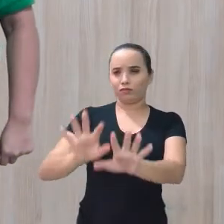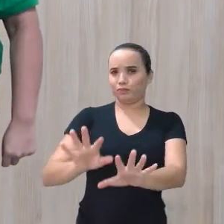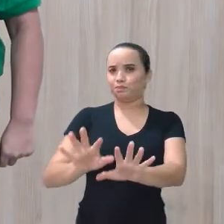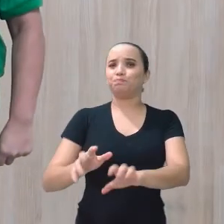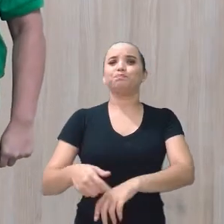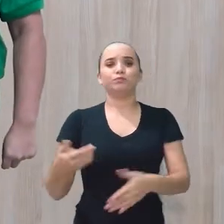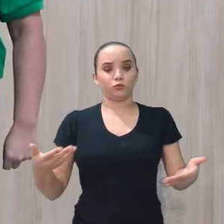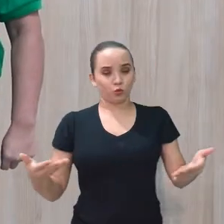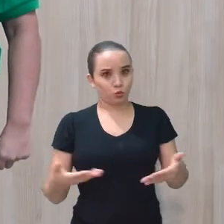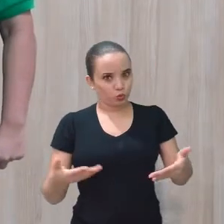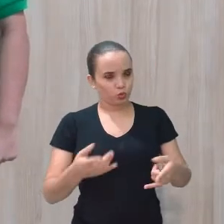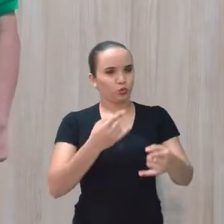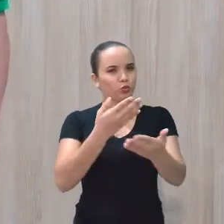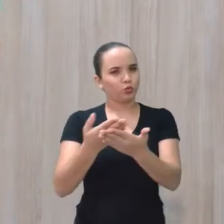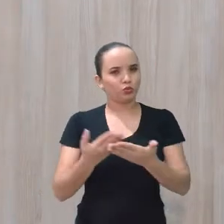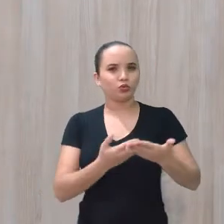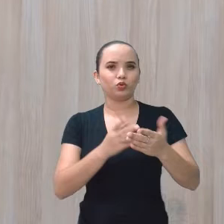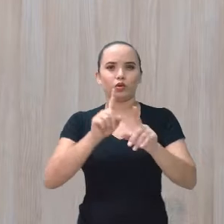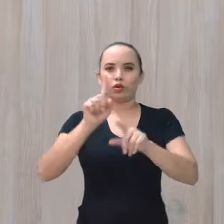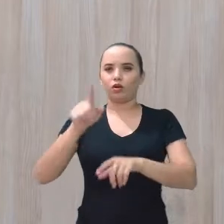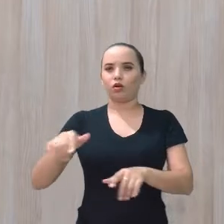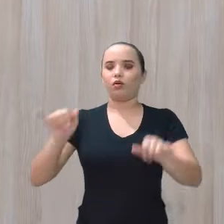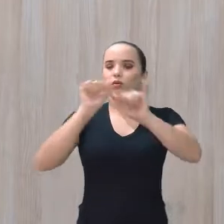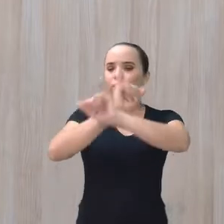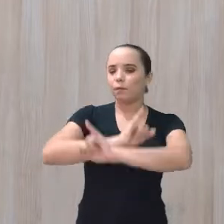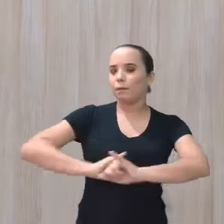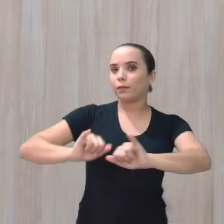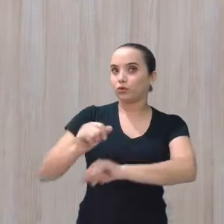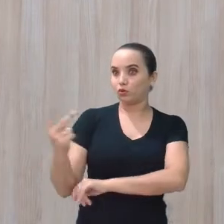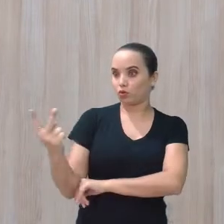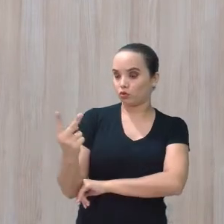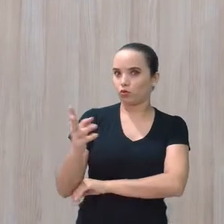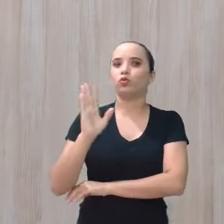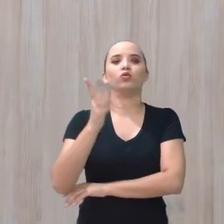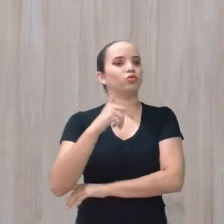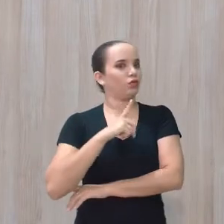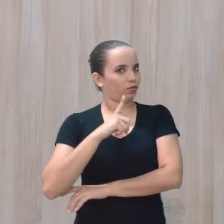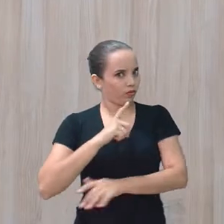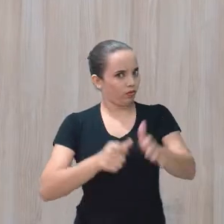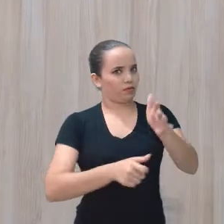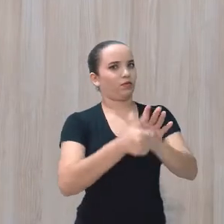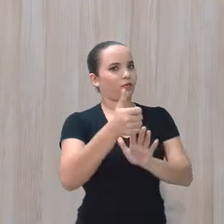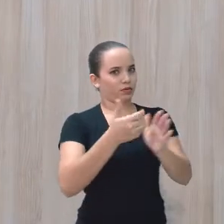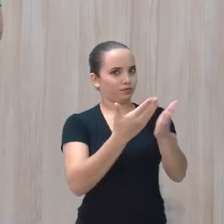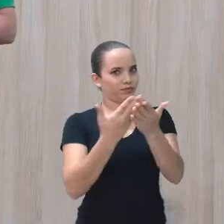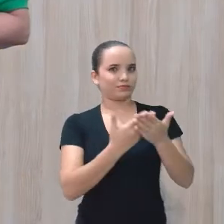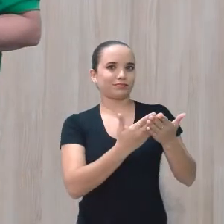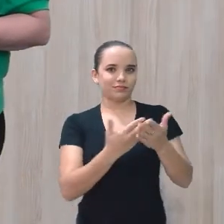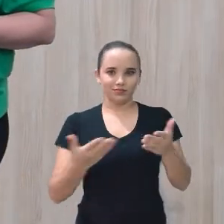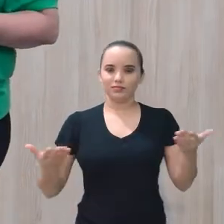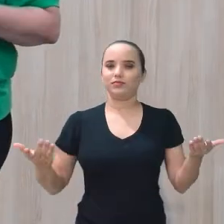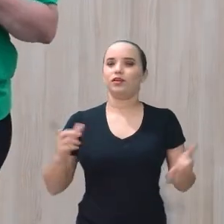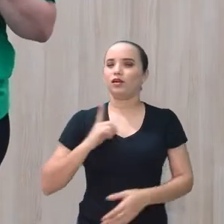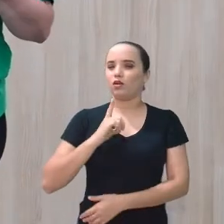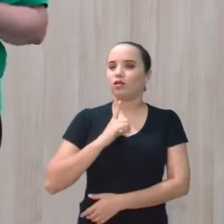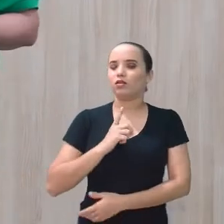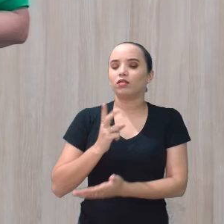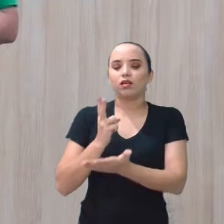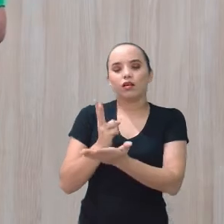hoje é Manchete 2, já tivemos a primeira aula e estaremos